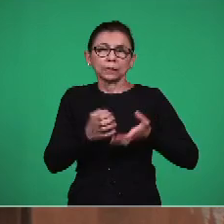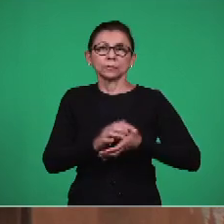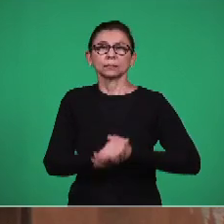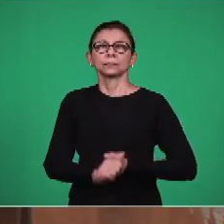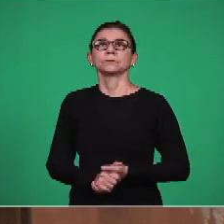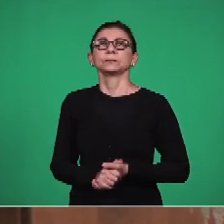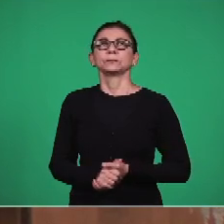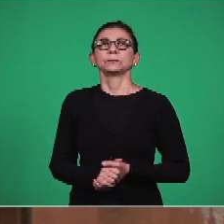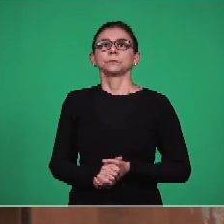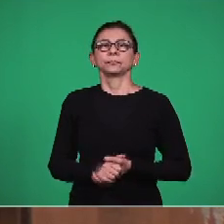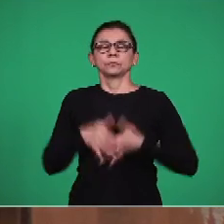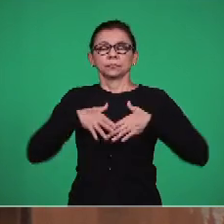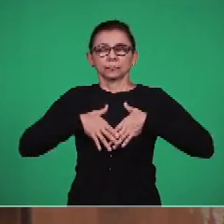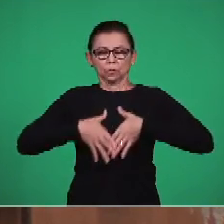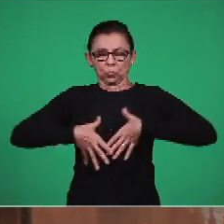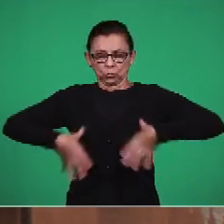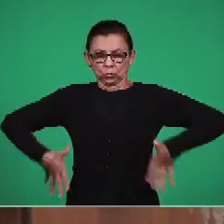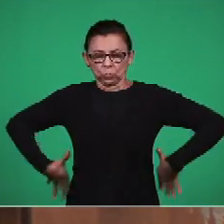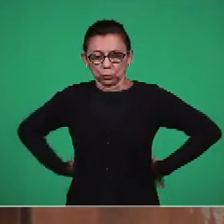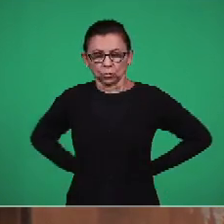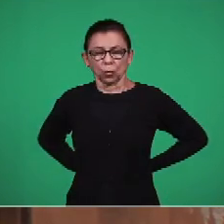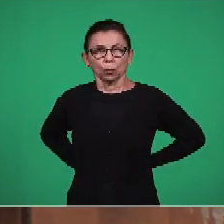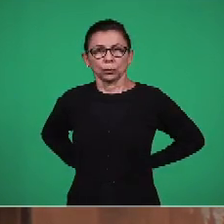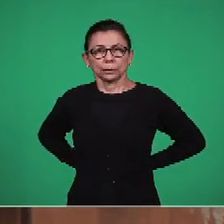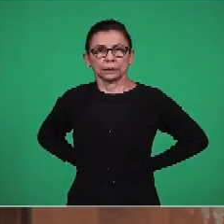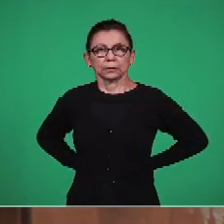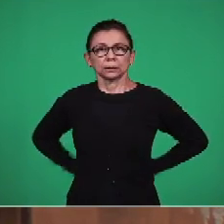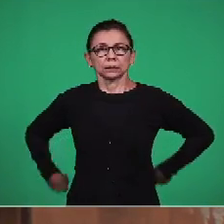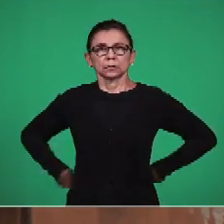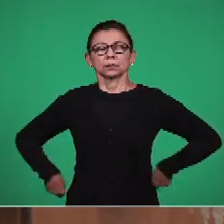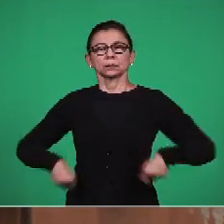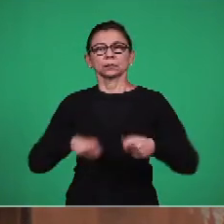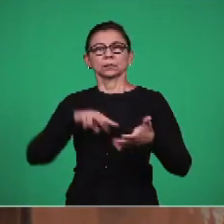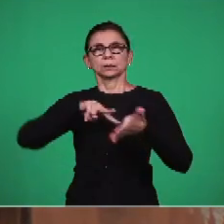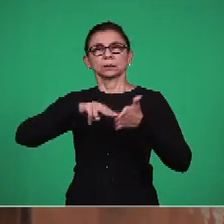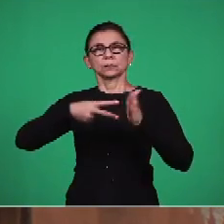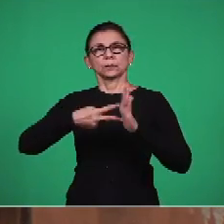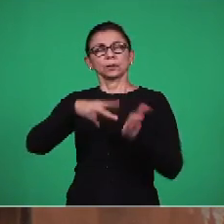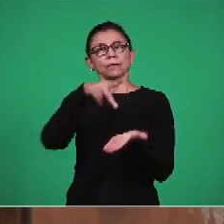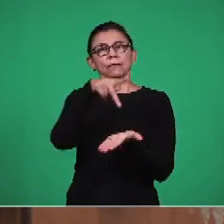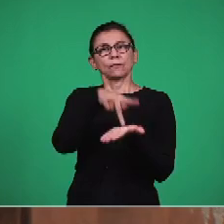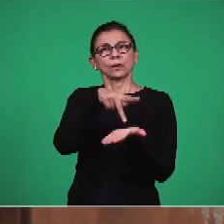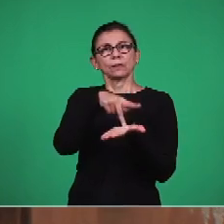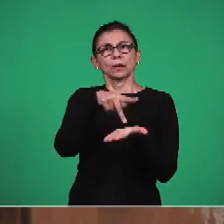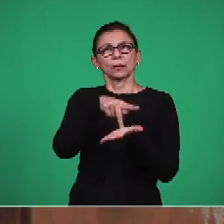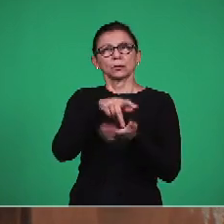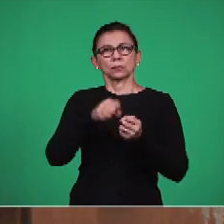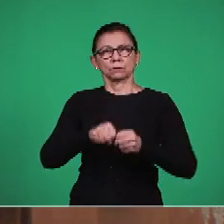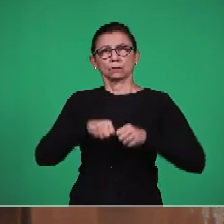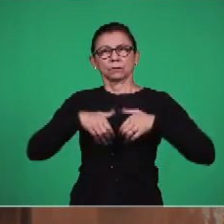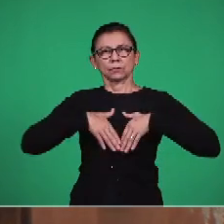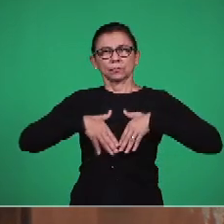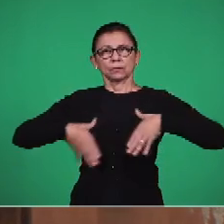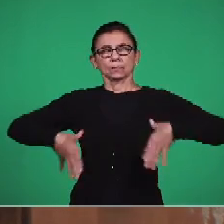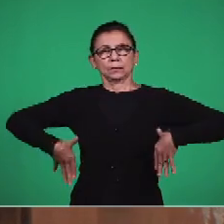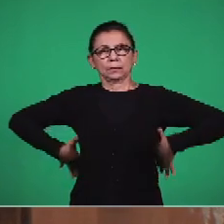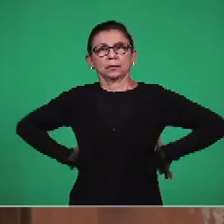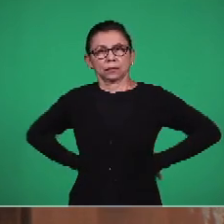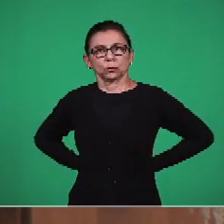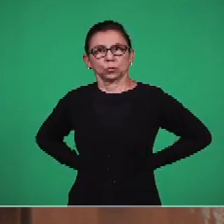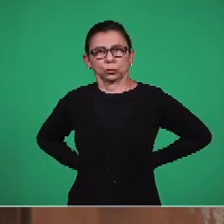Cingidos os lombos com a verdade. Por que a verdade? Eles usavam cingir os lombos. Eles usavam